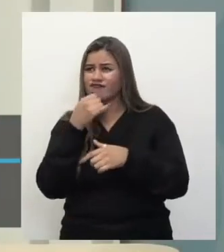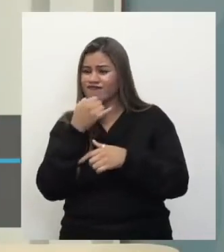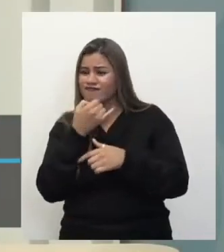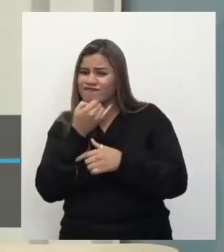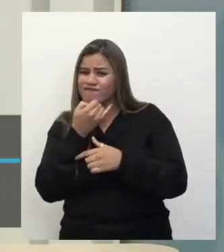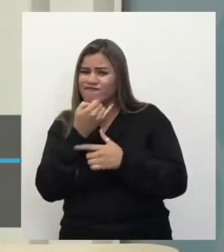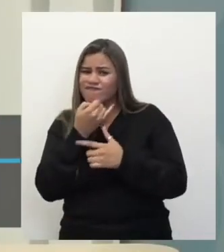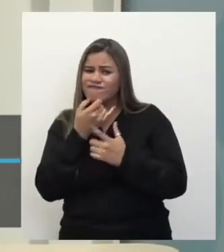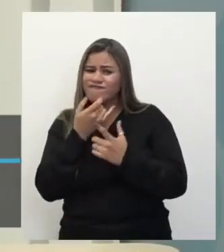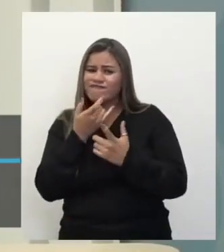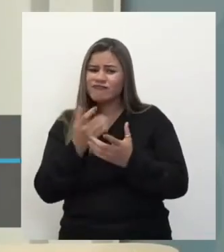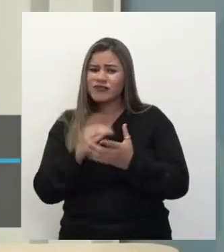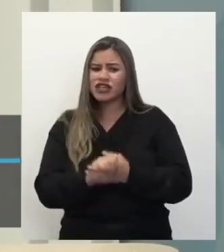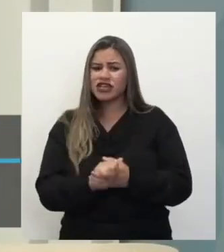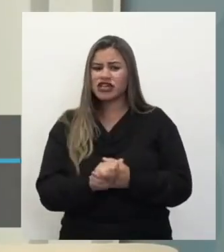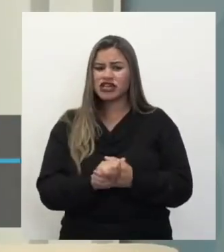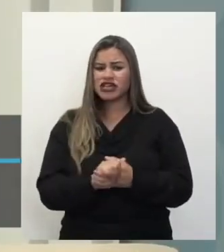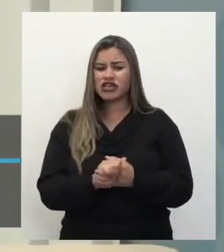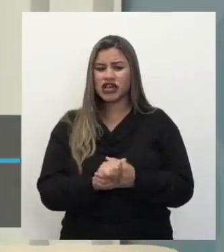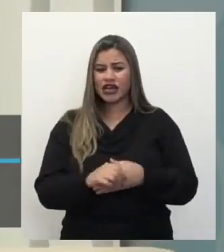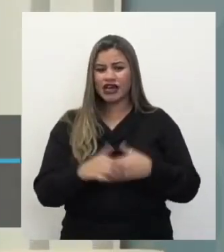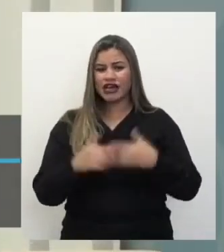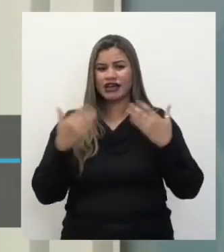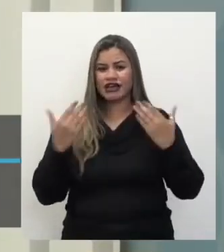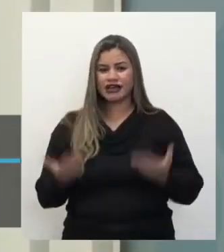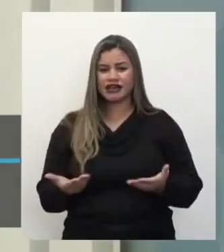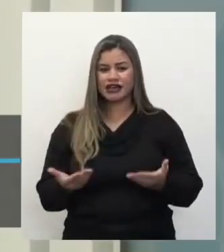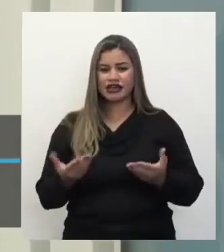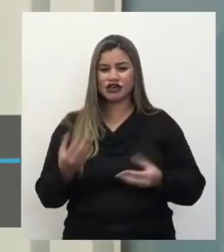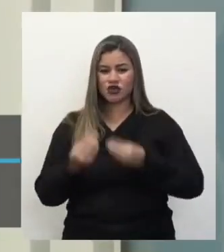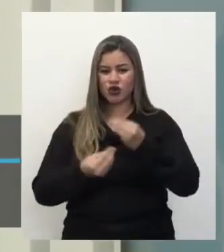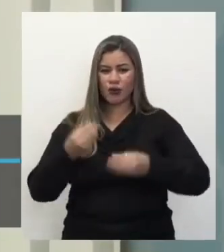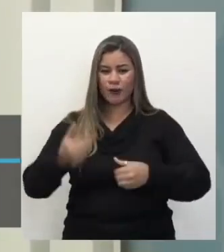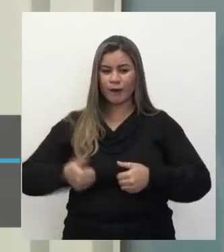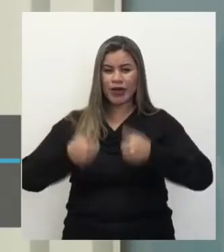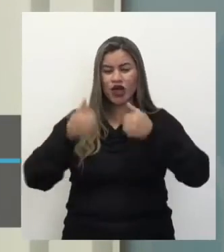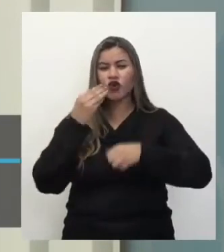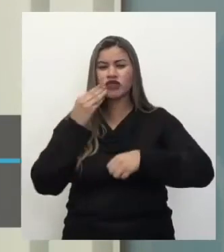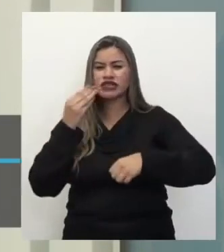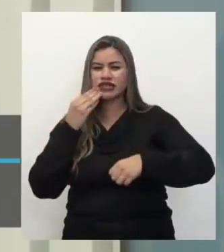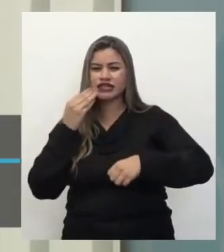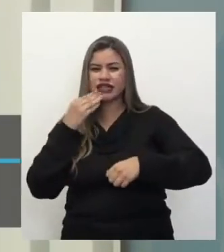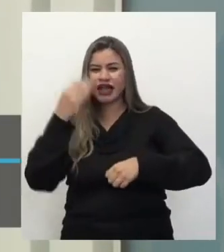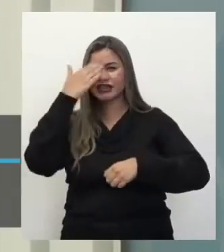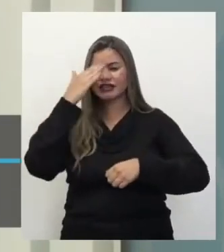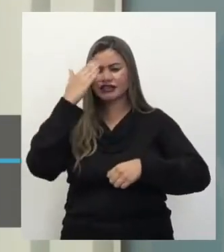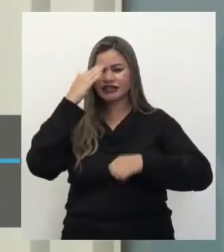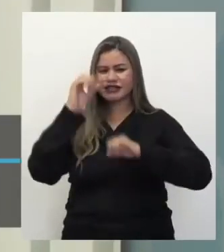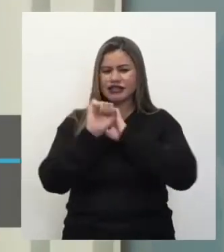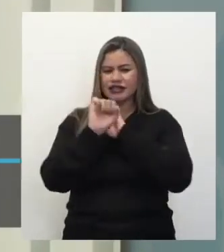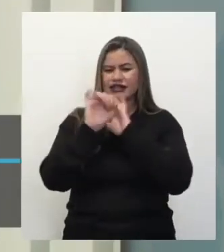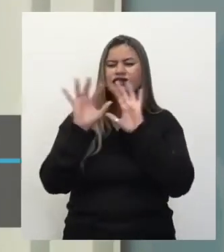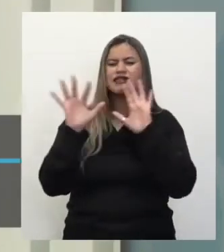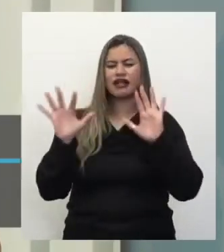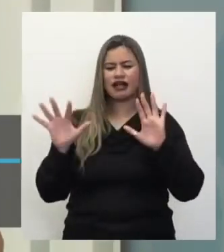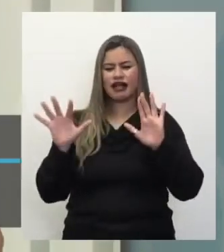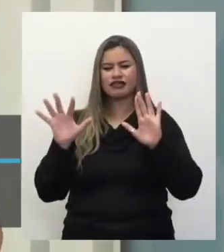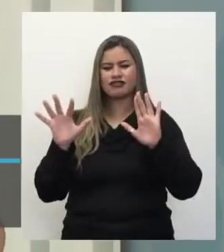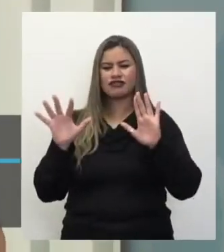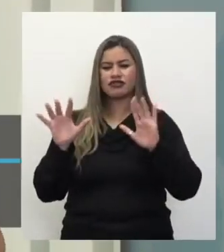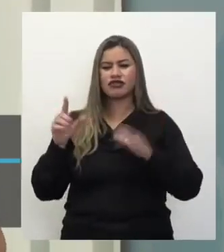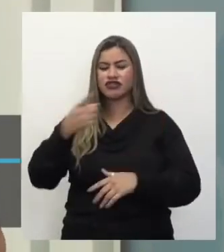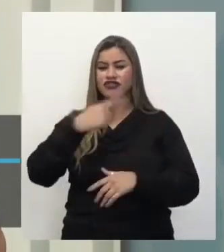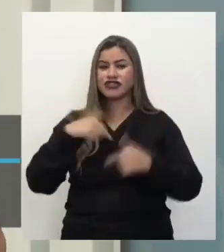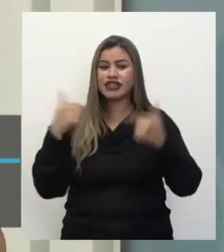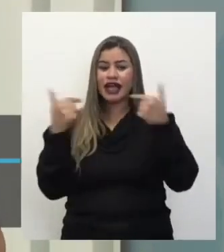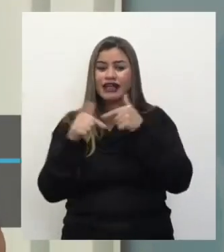conciliou com aquele problema, né? E a gente pode refletir de certa forma de maneira melhor, né? A gente começa a entender com mais clareza. Nós estamos